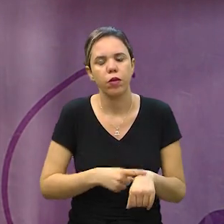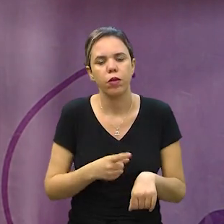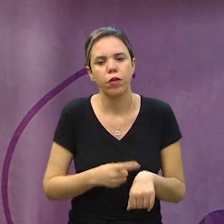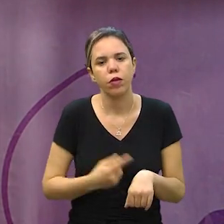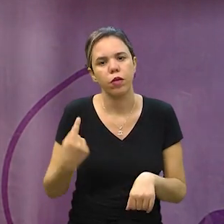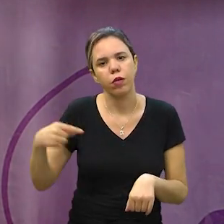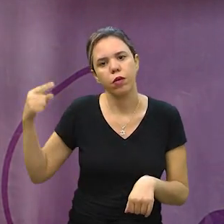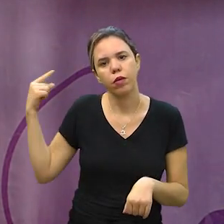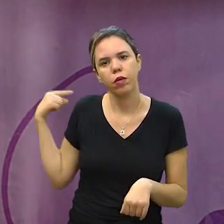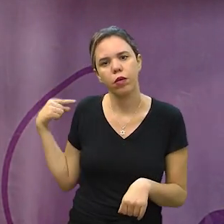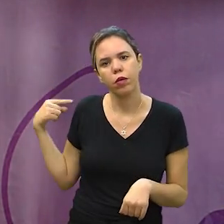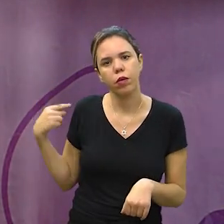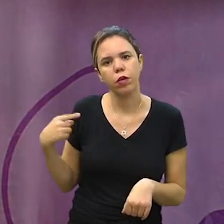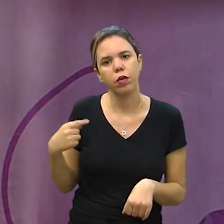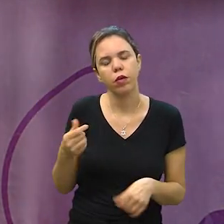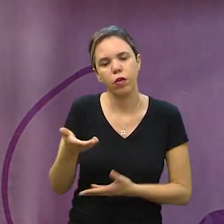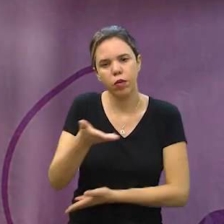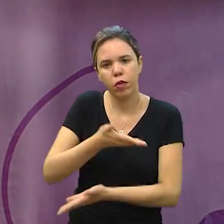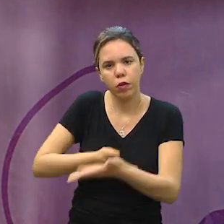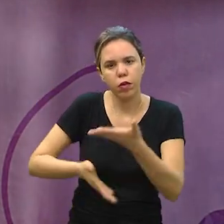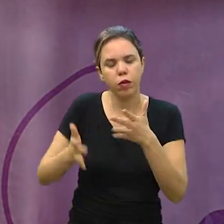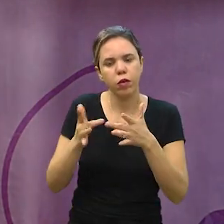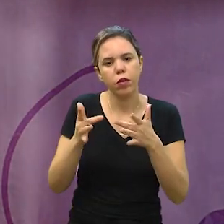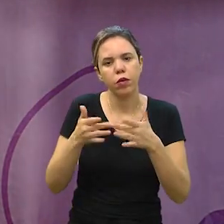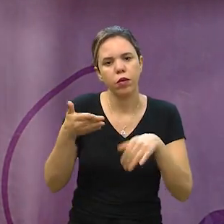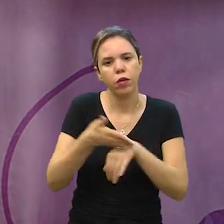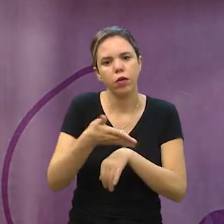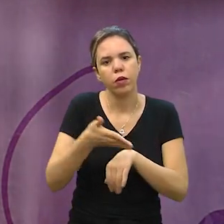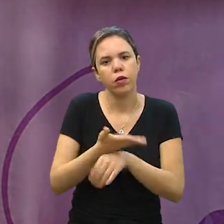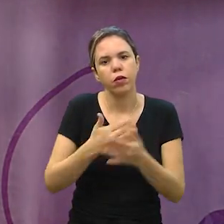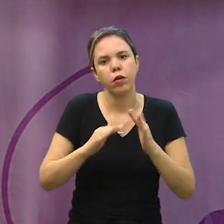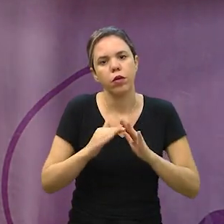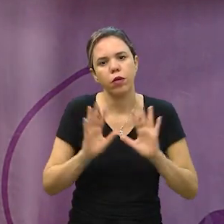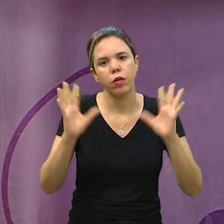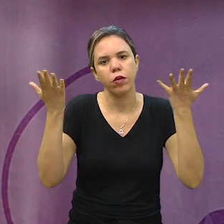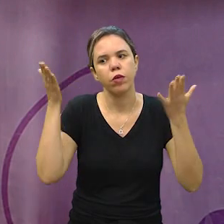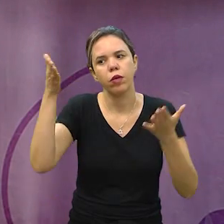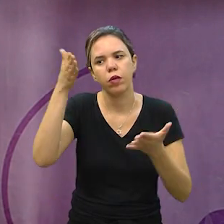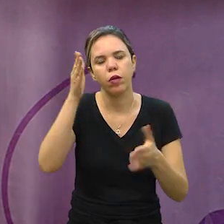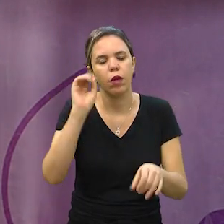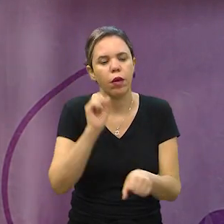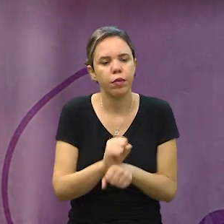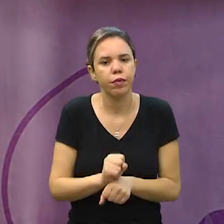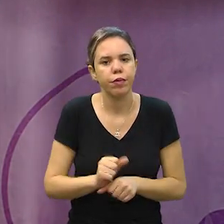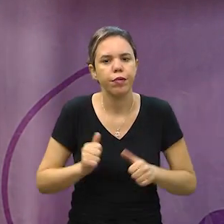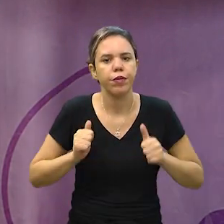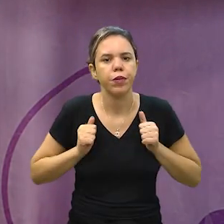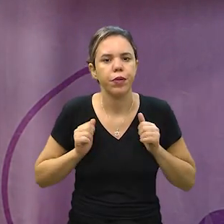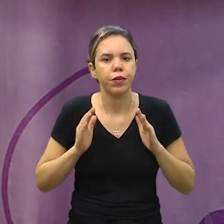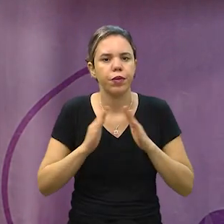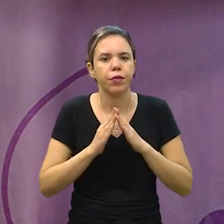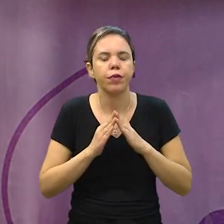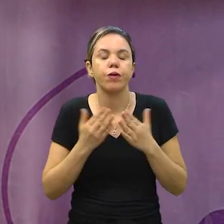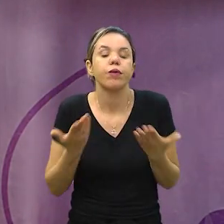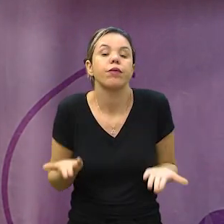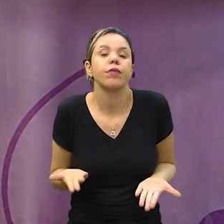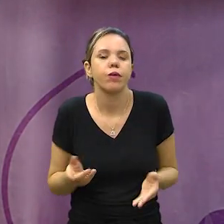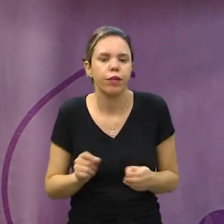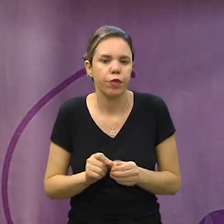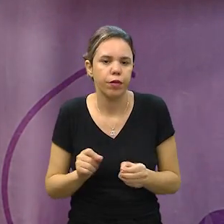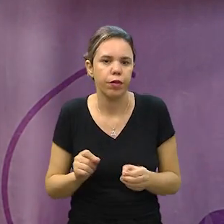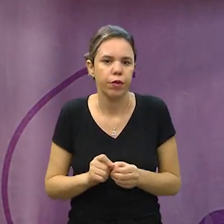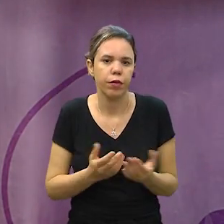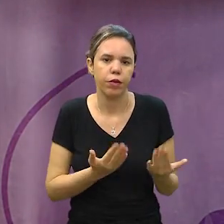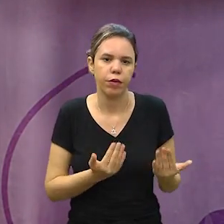naquele momento, que estavam, né, naquele momento de socializar, ir para a escola, ir para as festas, de repente ficaram todos ali em